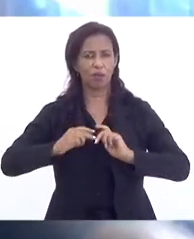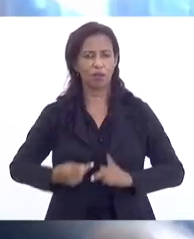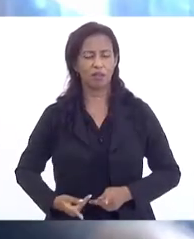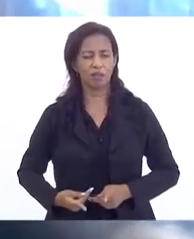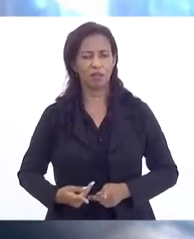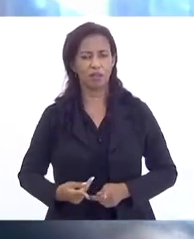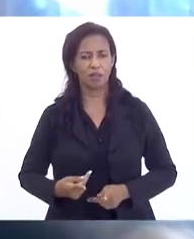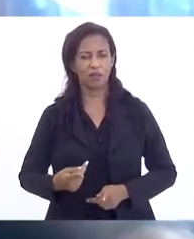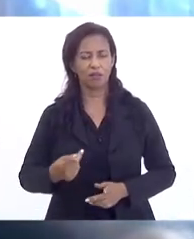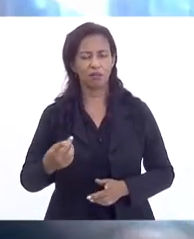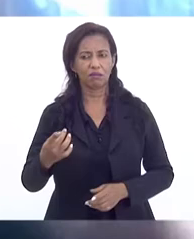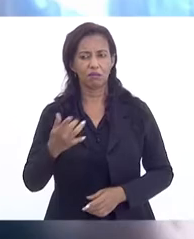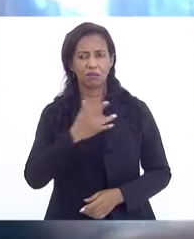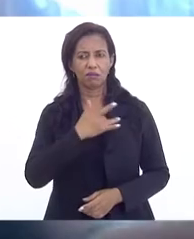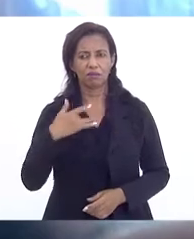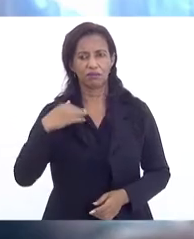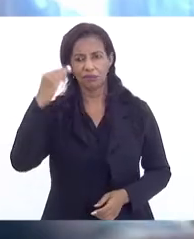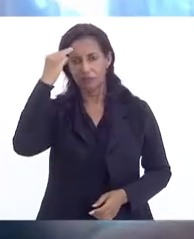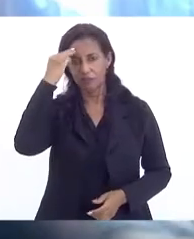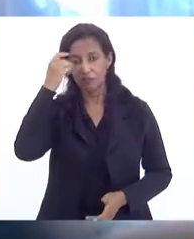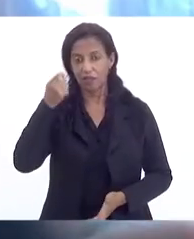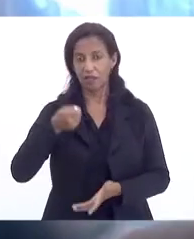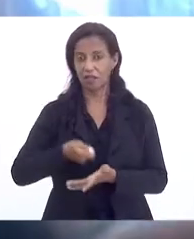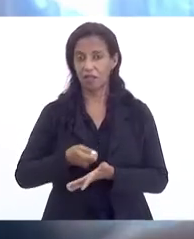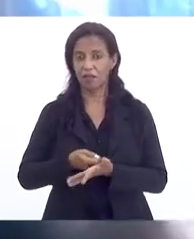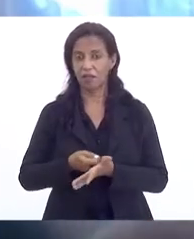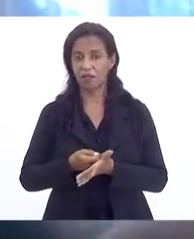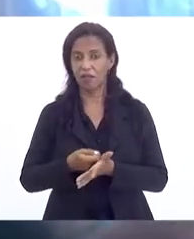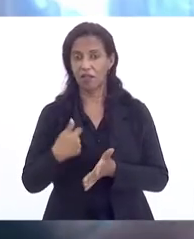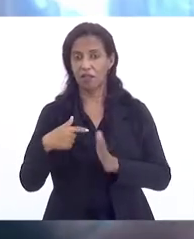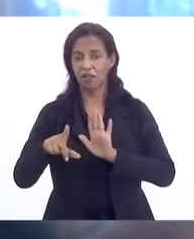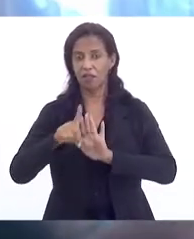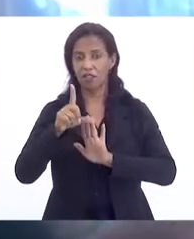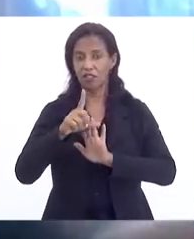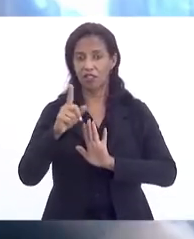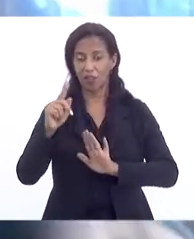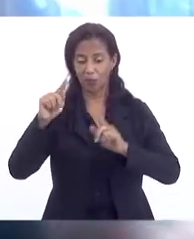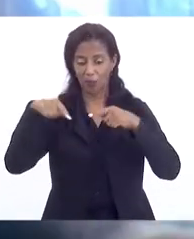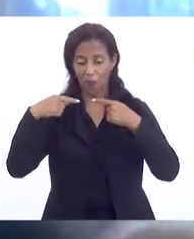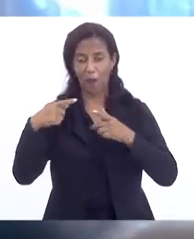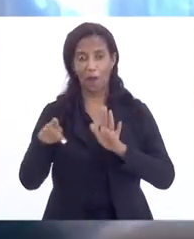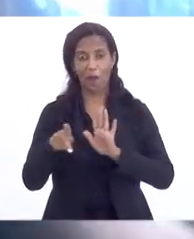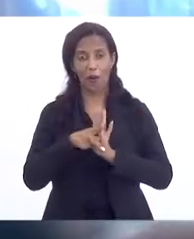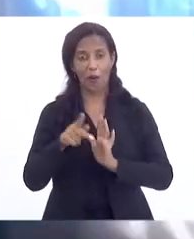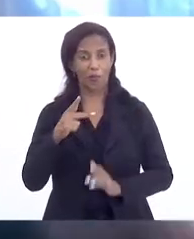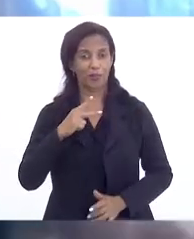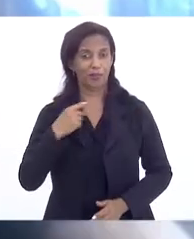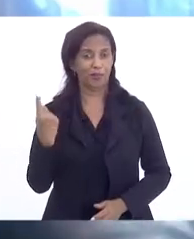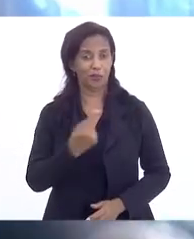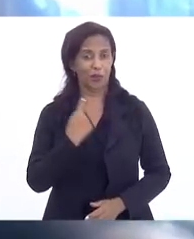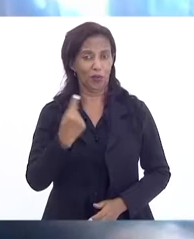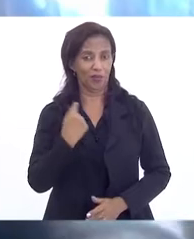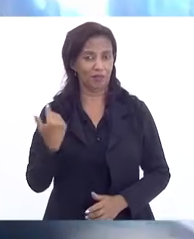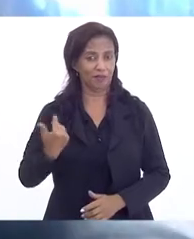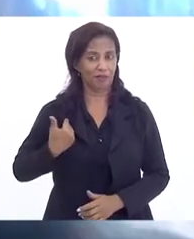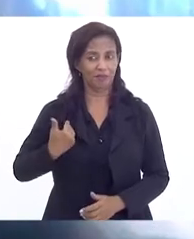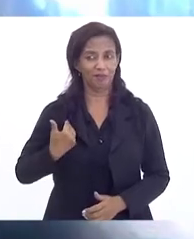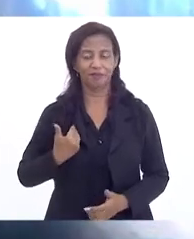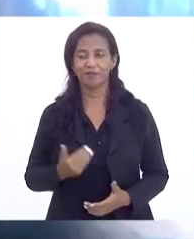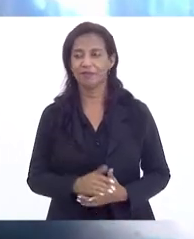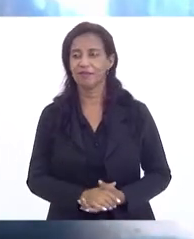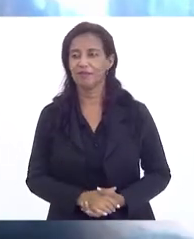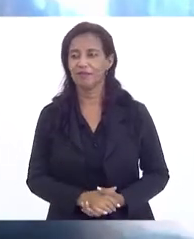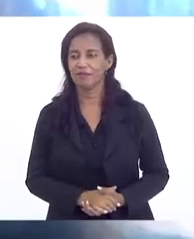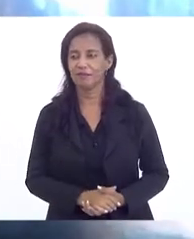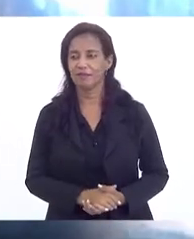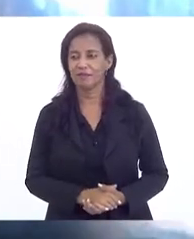saúde mental aqui, e afirmei que estava legislando em causa própria, de nós, todos colegas. O Mink,